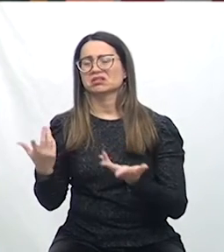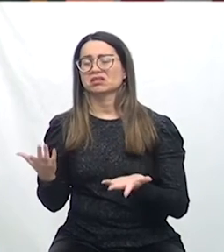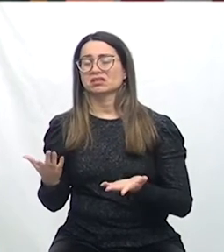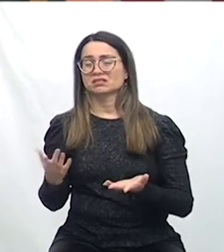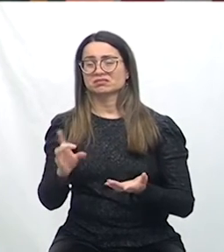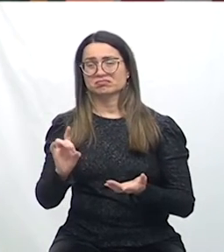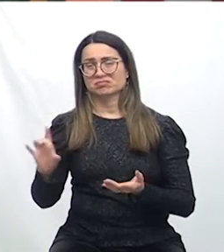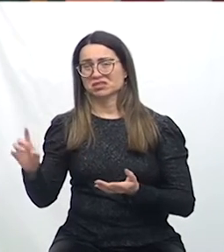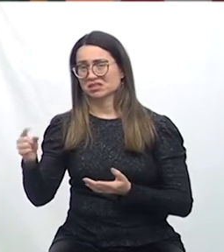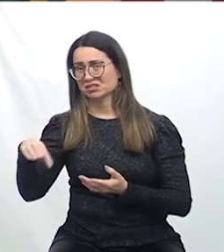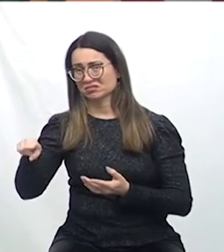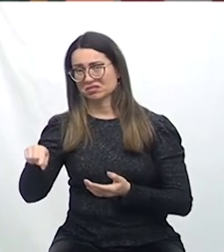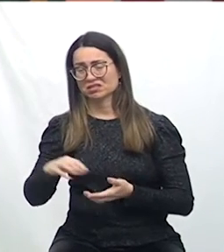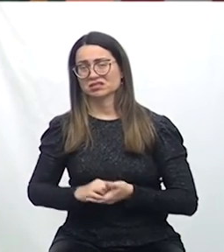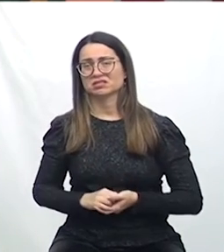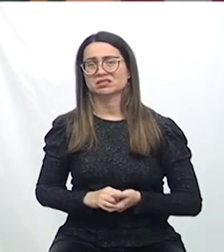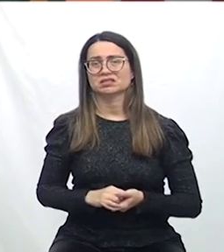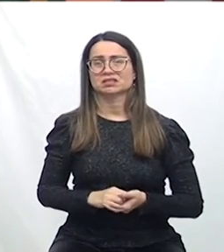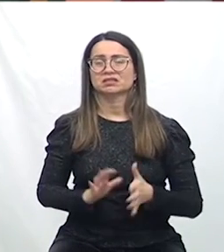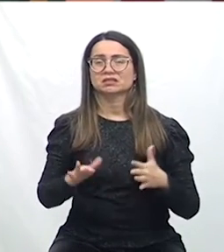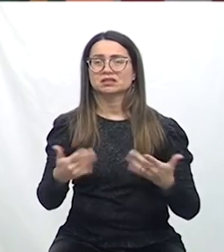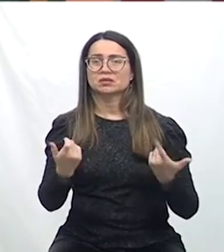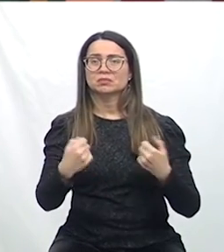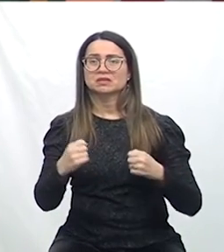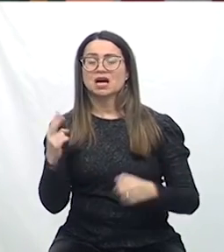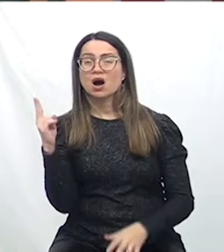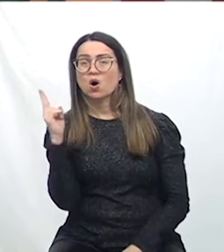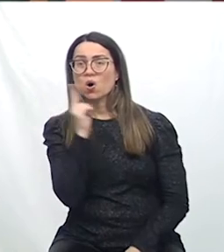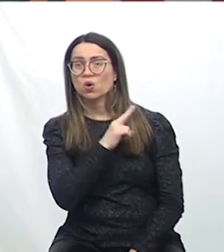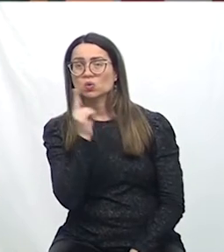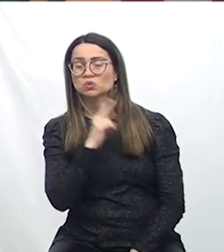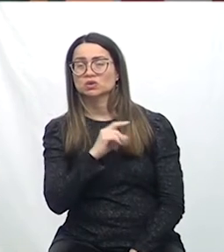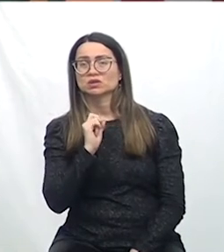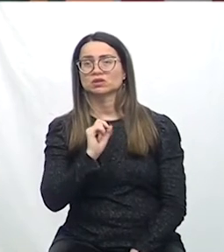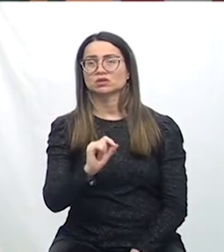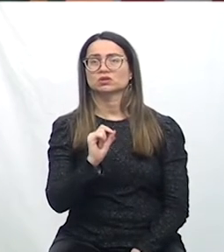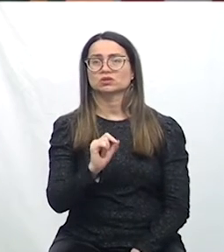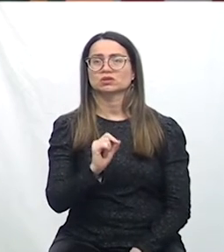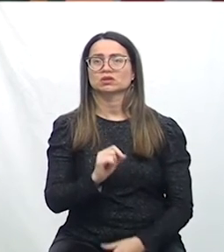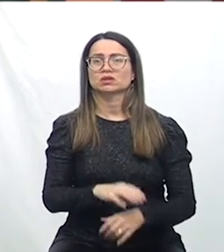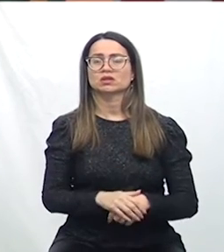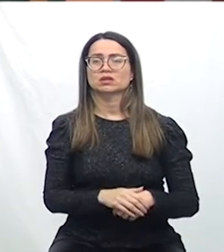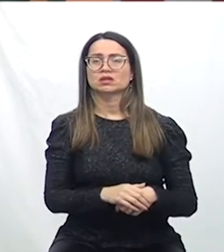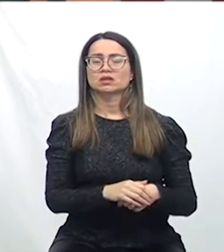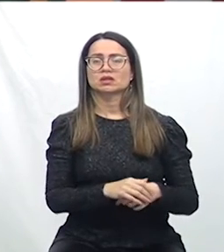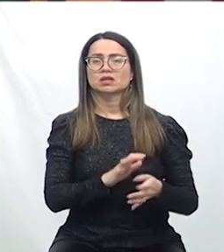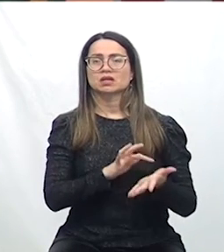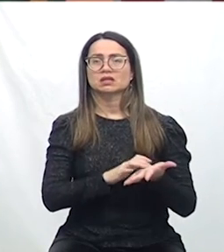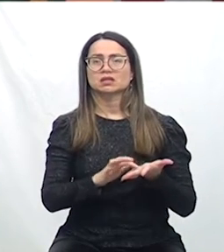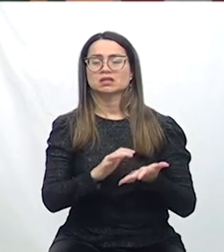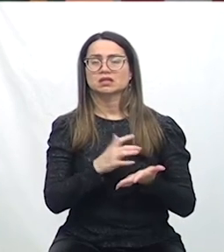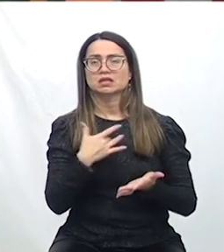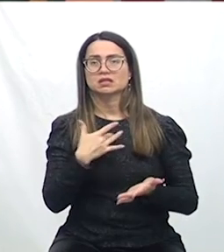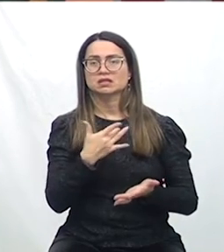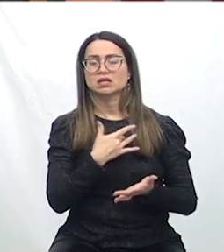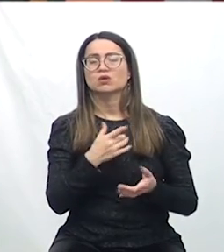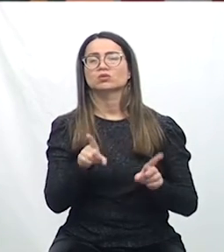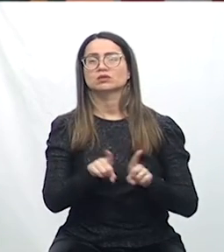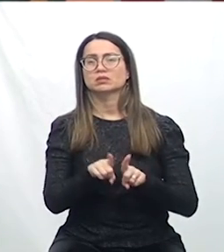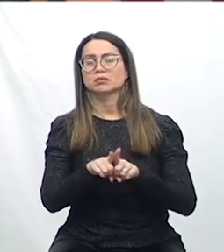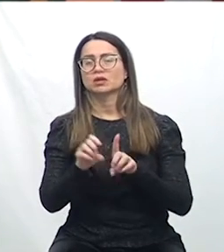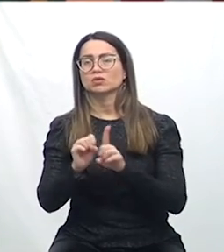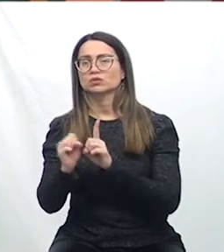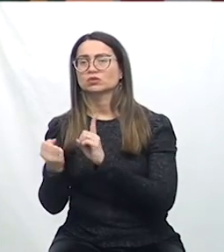eles. Então, nós precisamos urgentemente que tanto a Secretaria de Saúde quanto Social